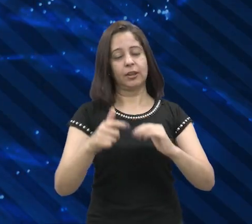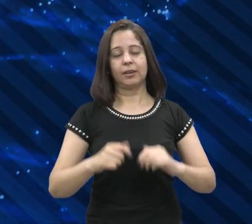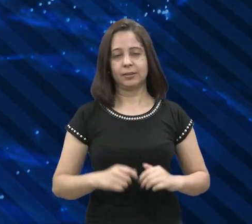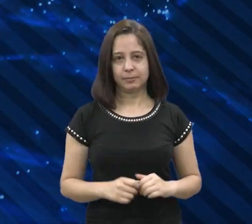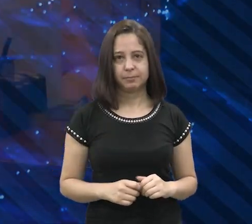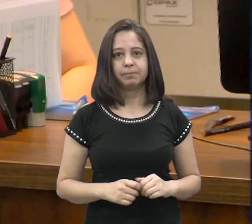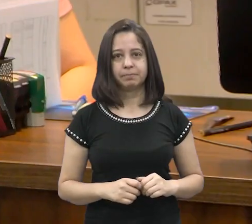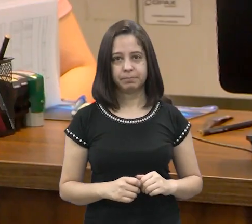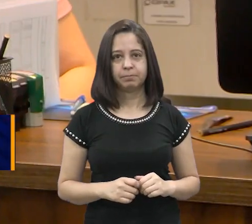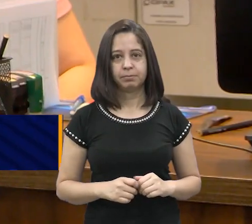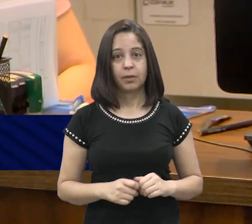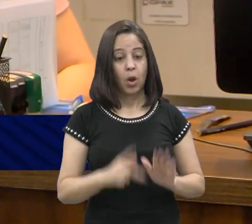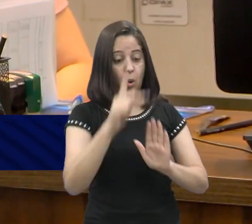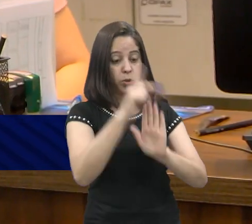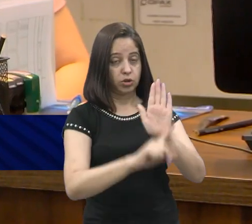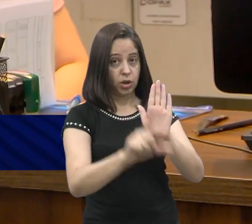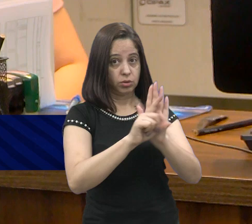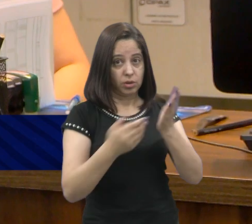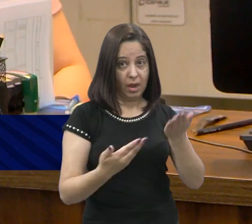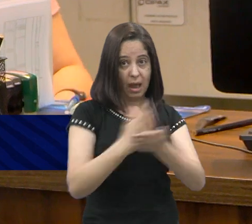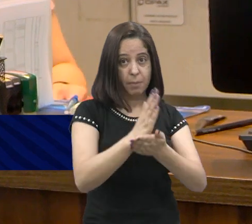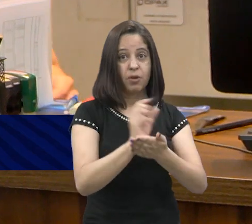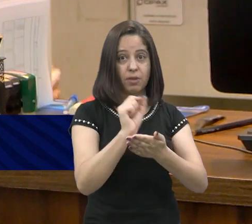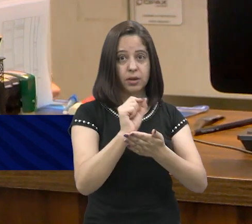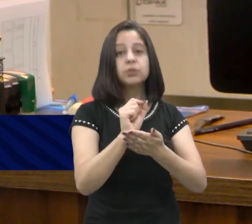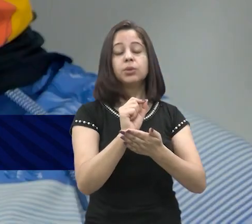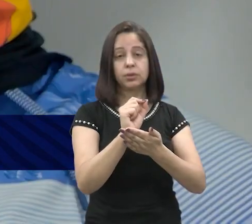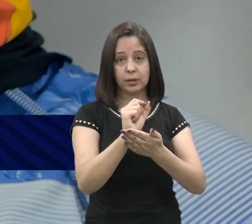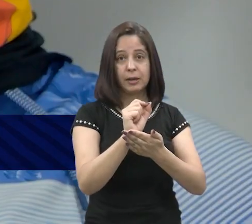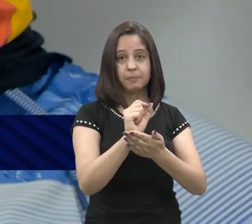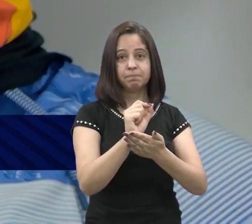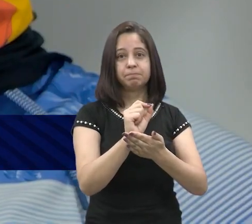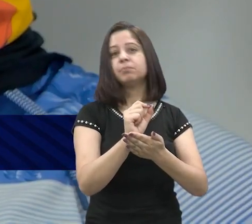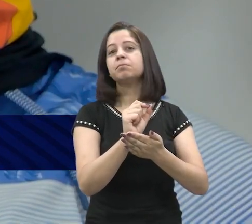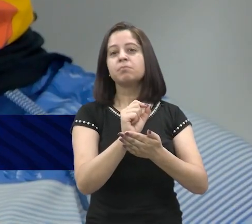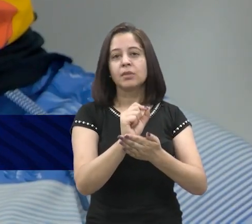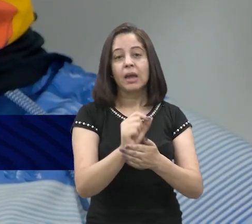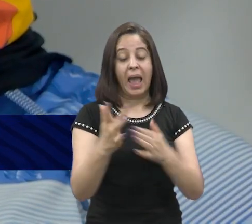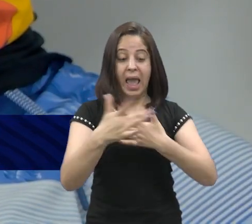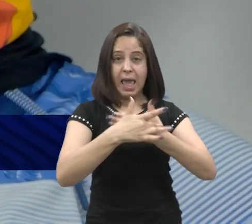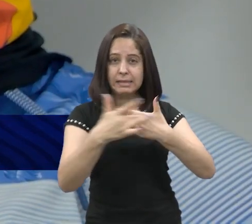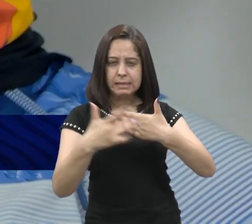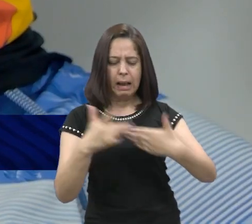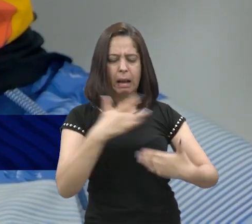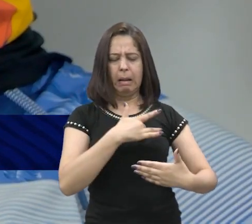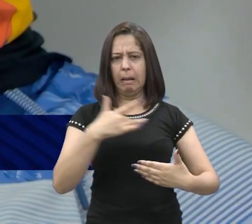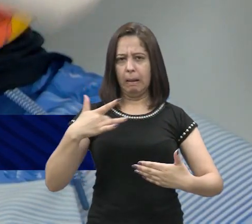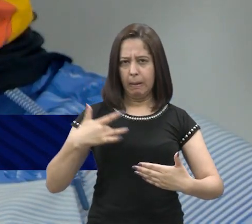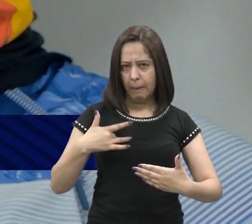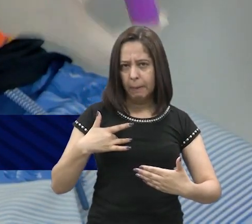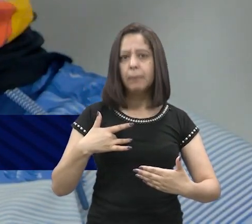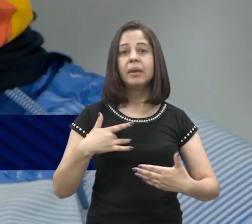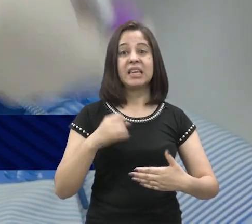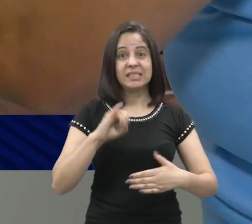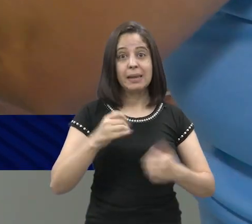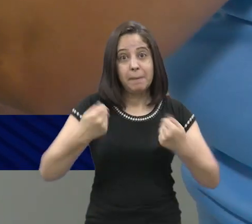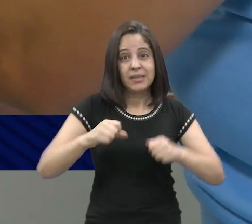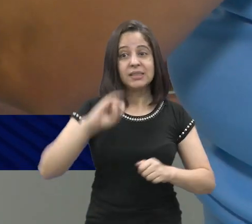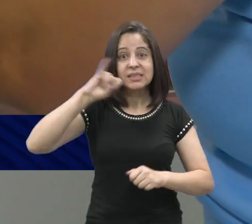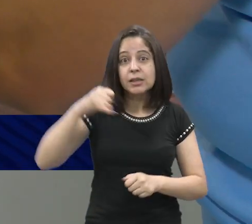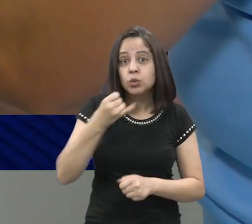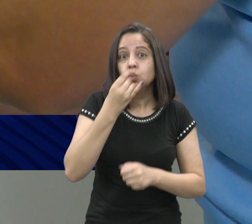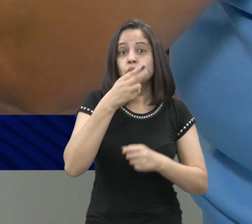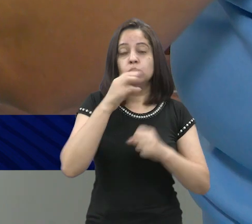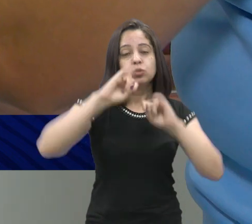digital. Projeto aprovado pela Câmara concede prioridade na realização de exames que exigem jejum